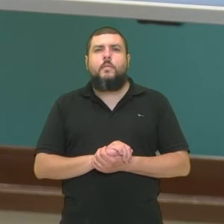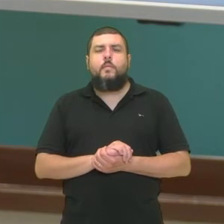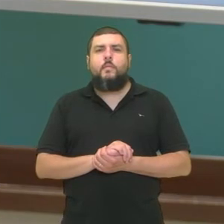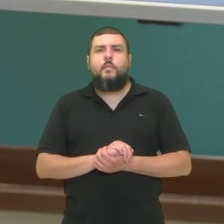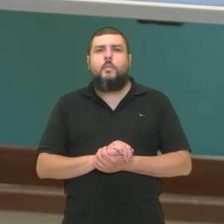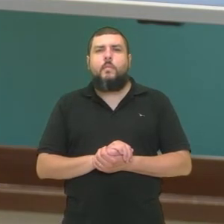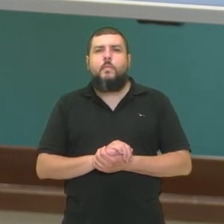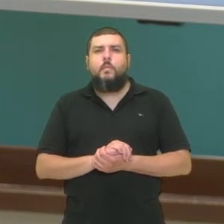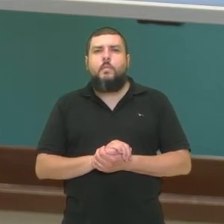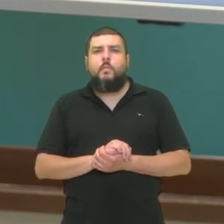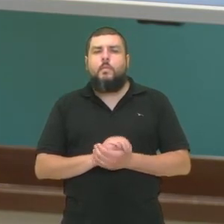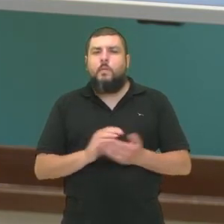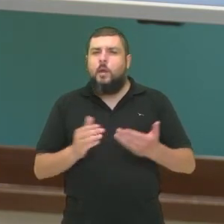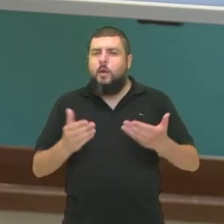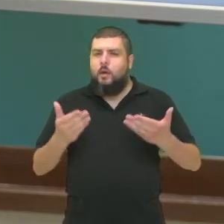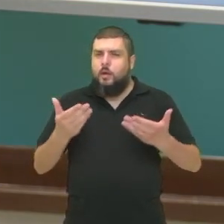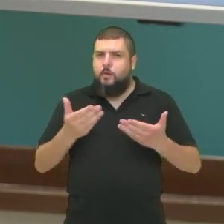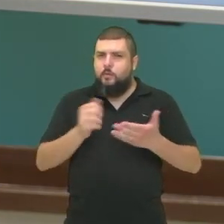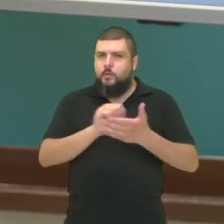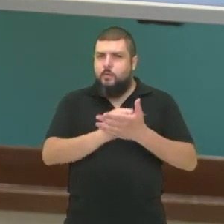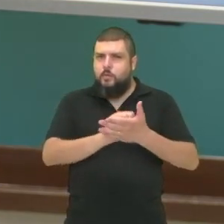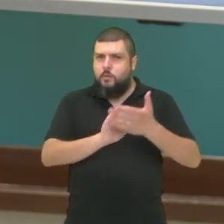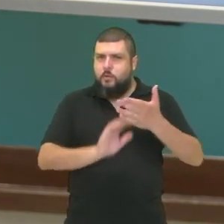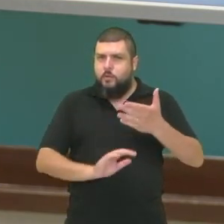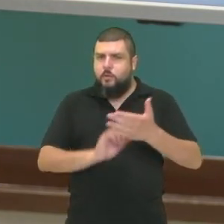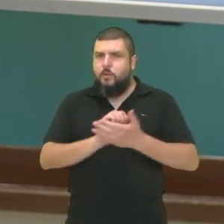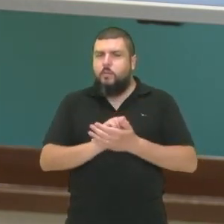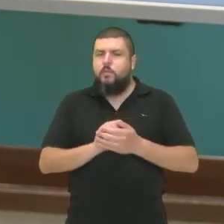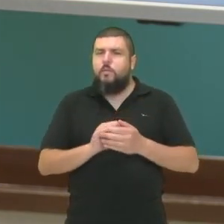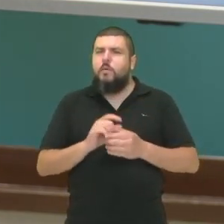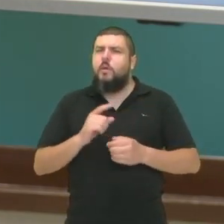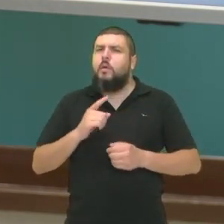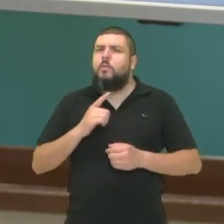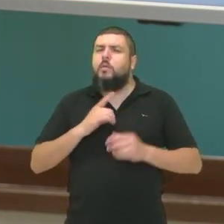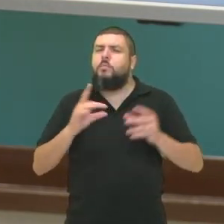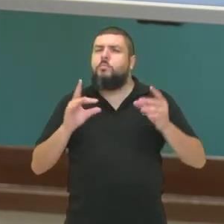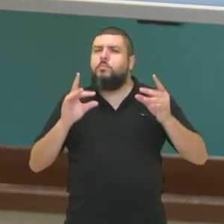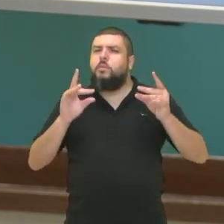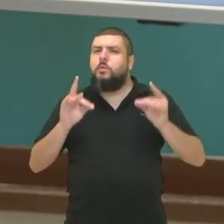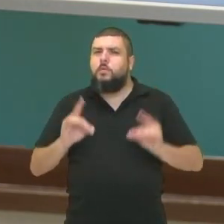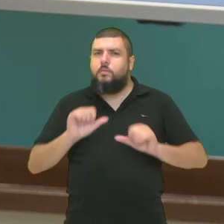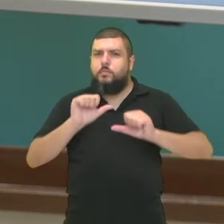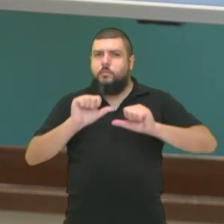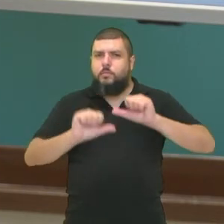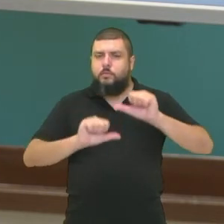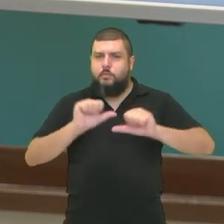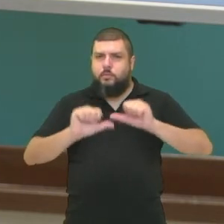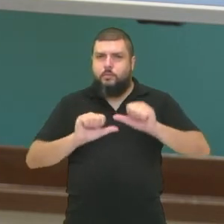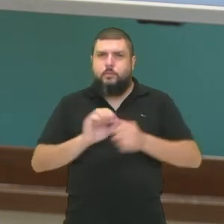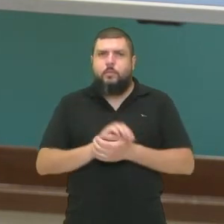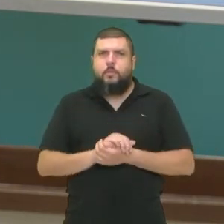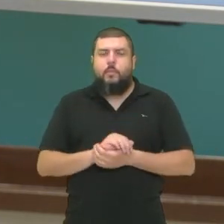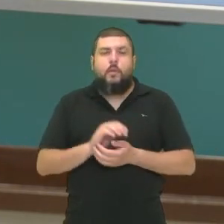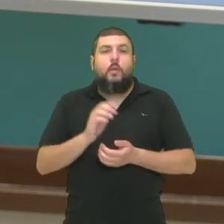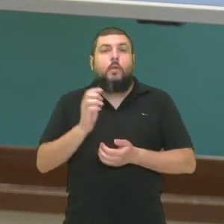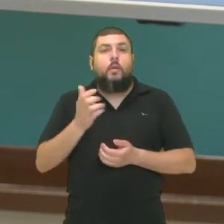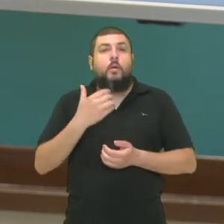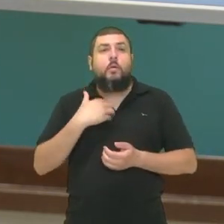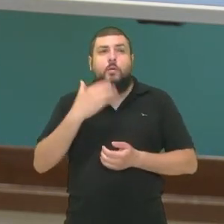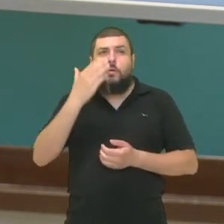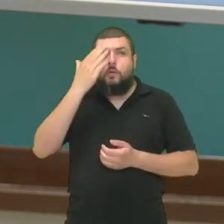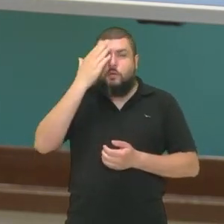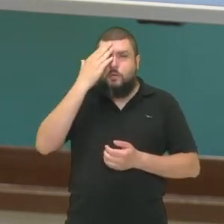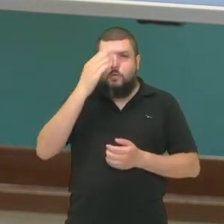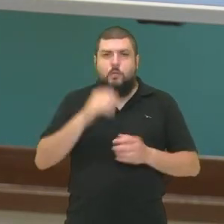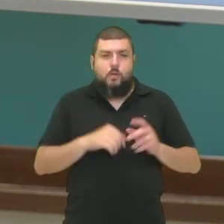Agora, neste problema, vai mudar um detalhe. Por quê? Qual é o detalhe? Eu quero determinar o valor de K, que